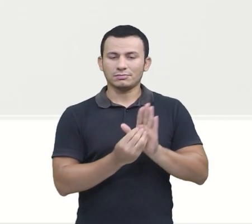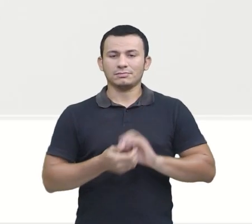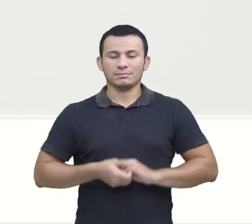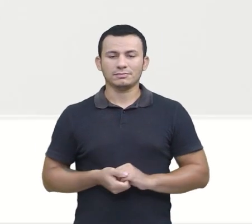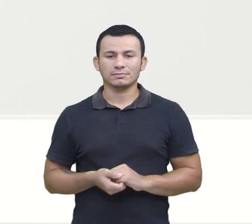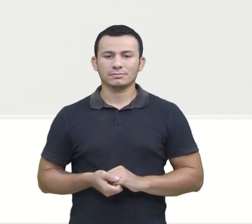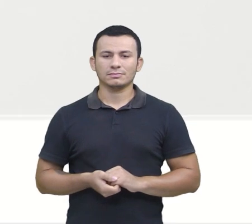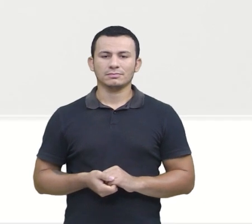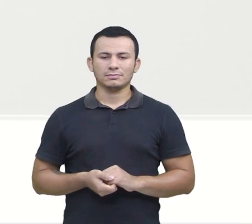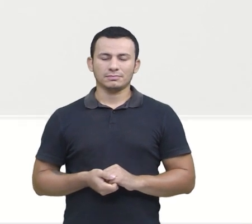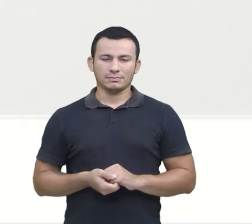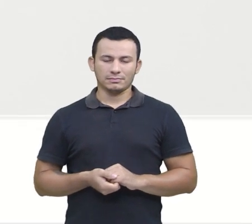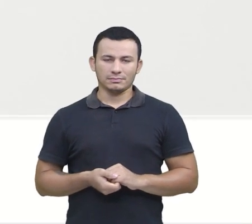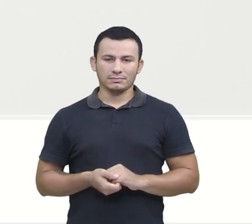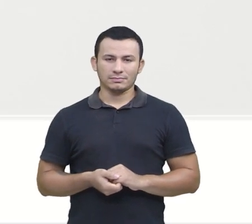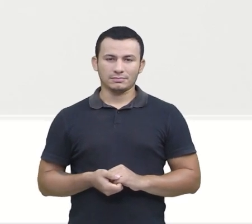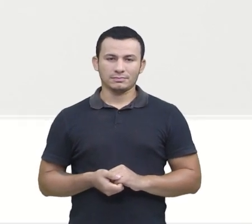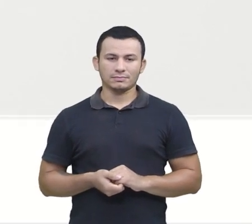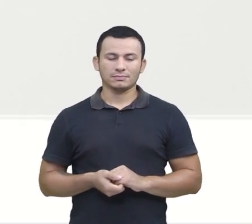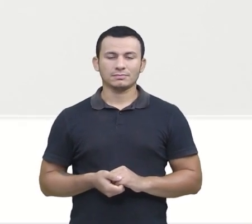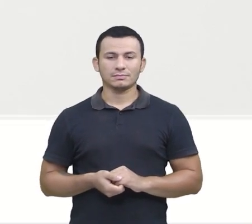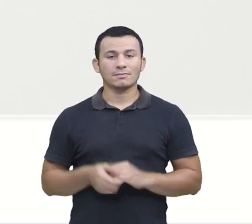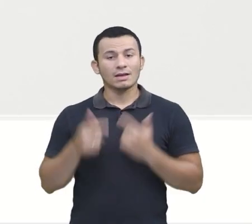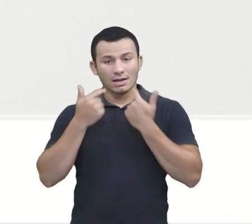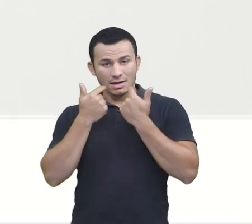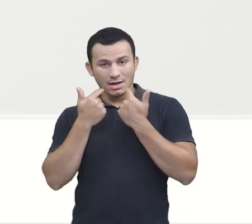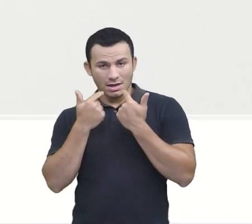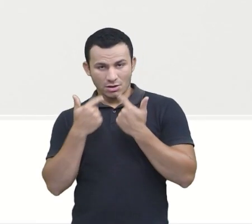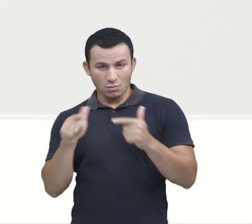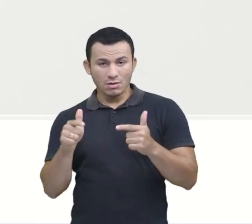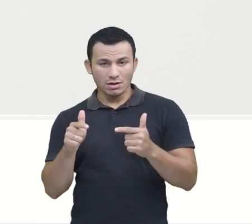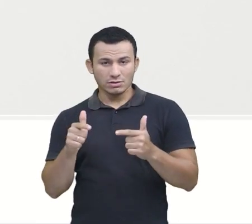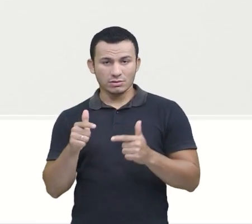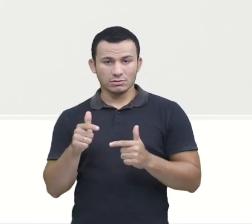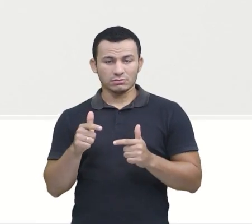só. É a linguagem